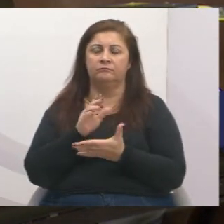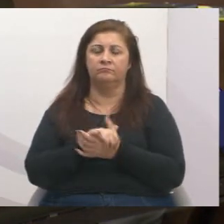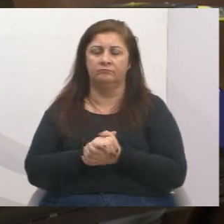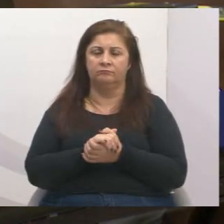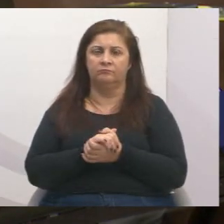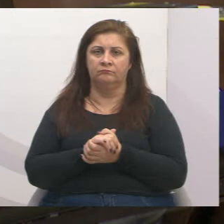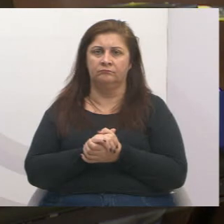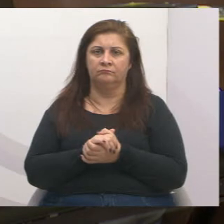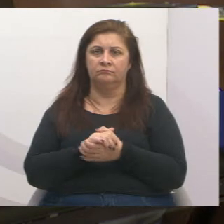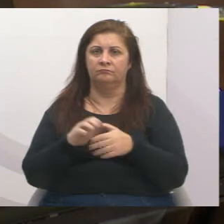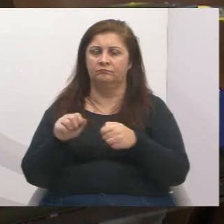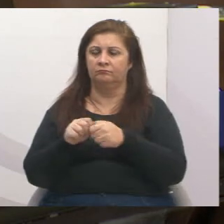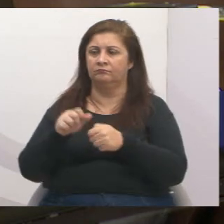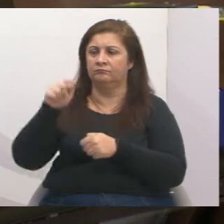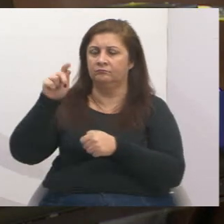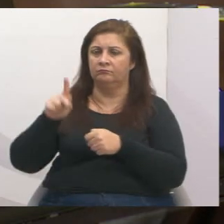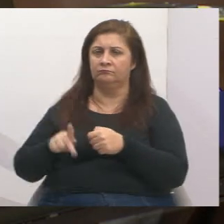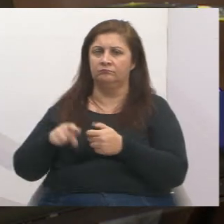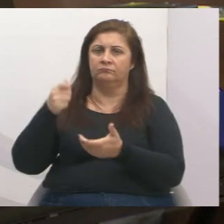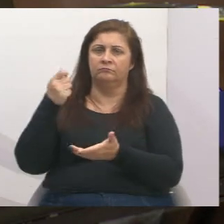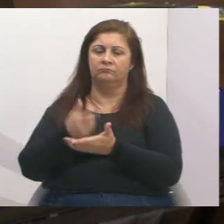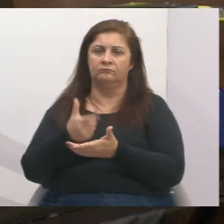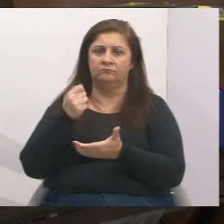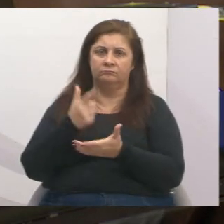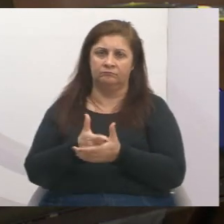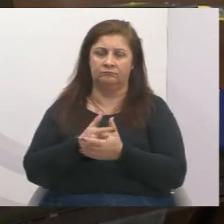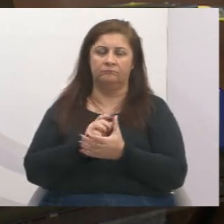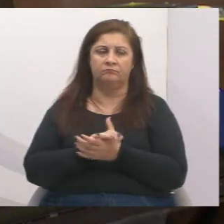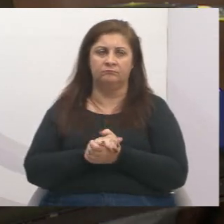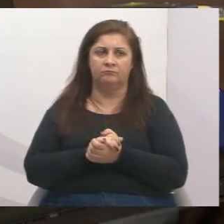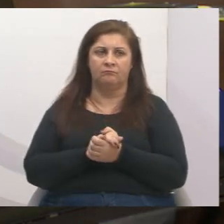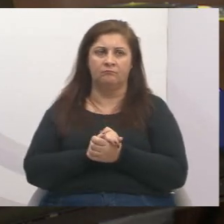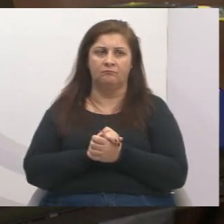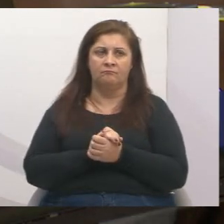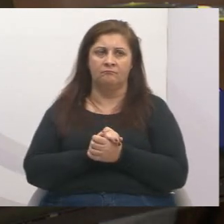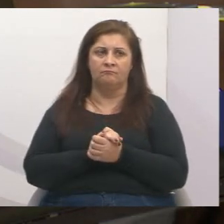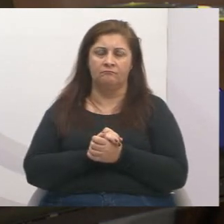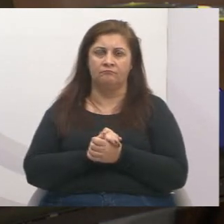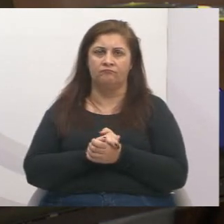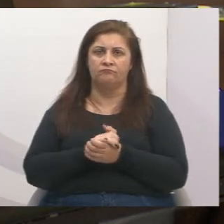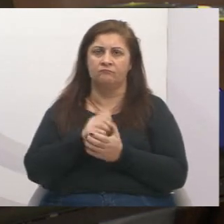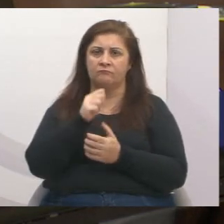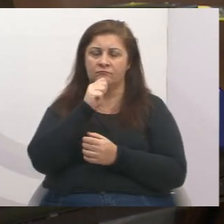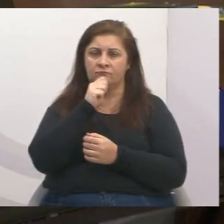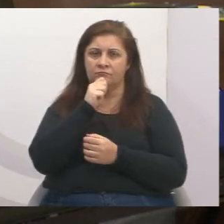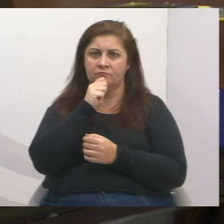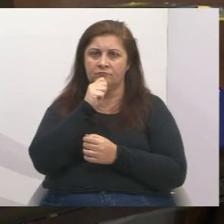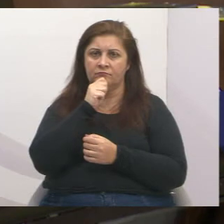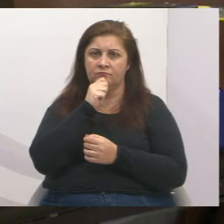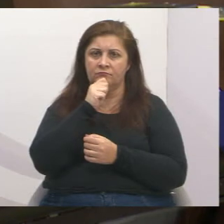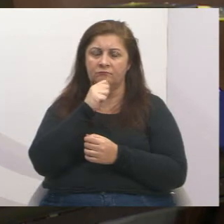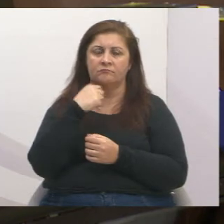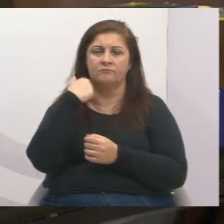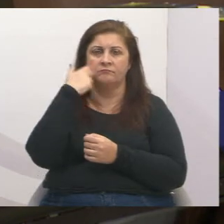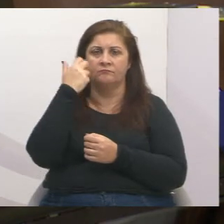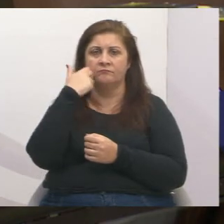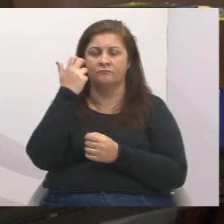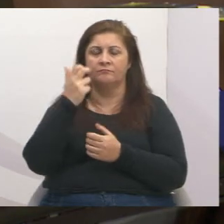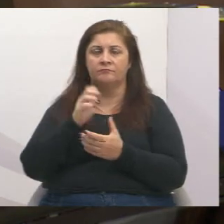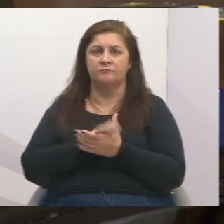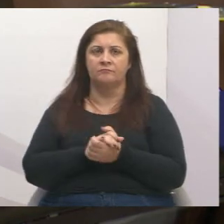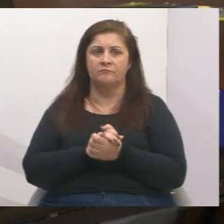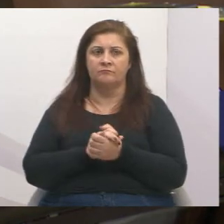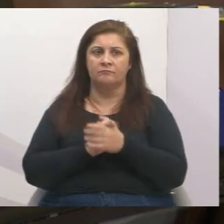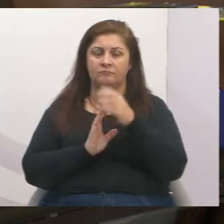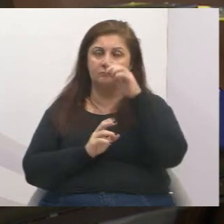mexer em quem recebe esse salário. Ainda é vergonhoso, 3 salários mínimos. É vergonhoso